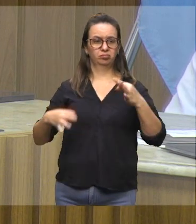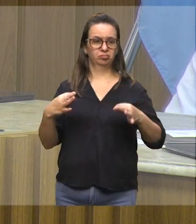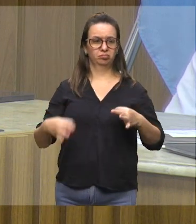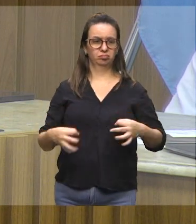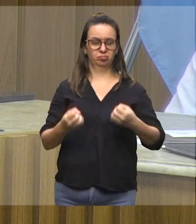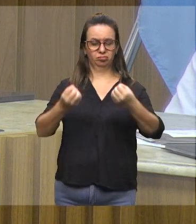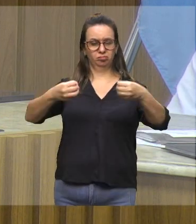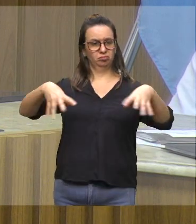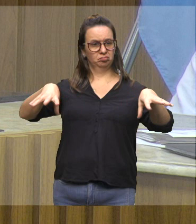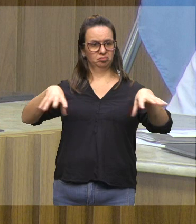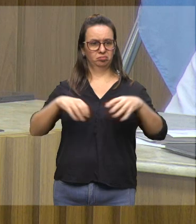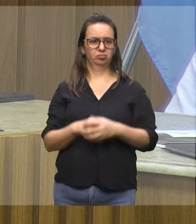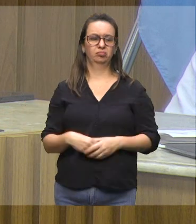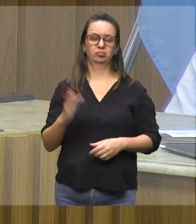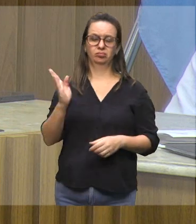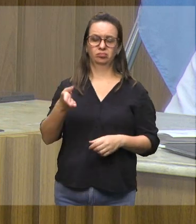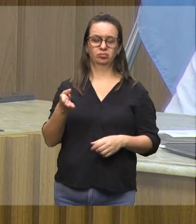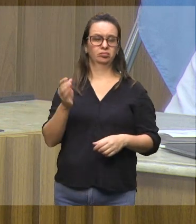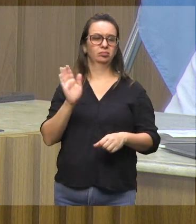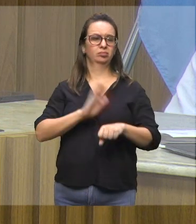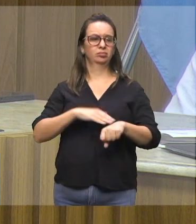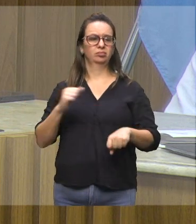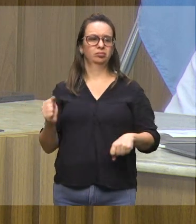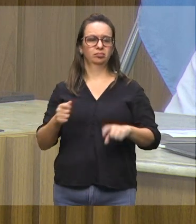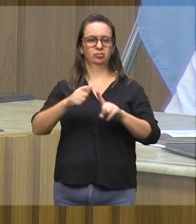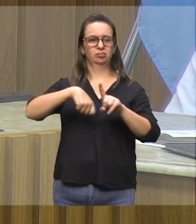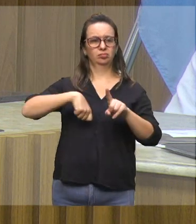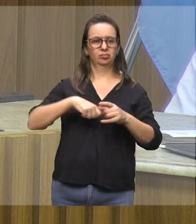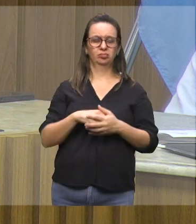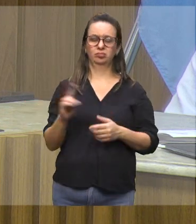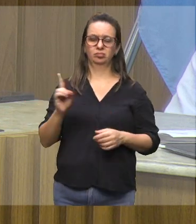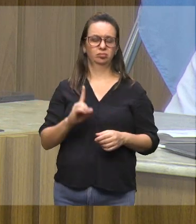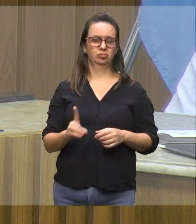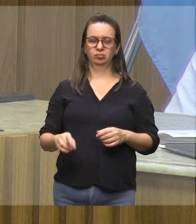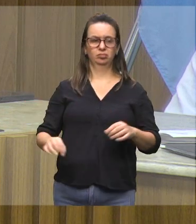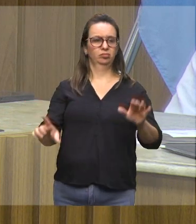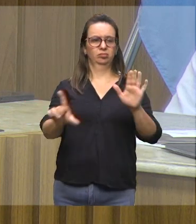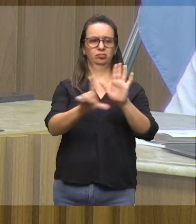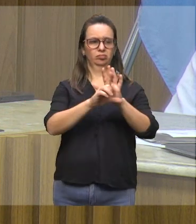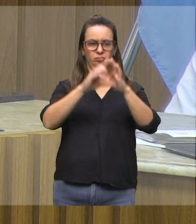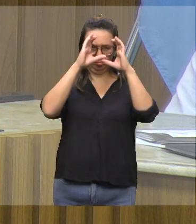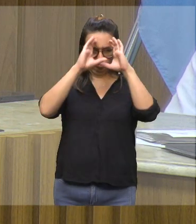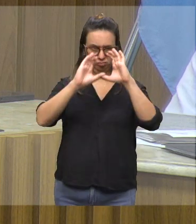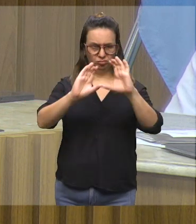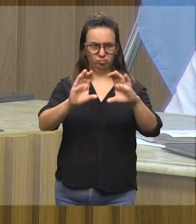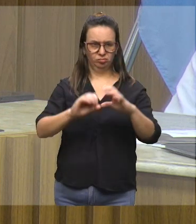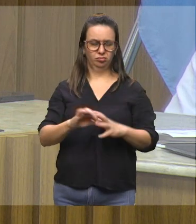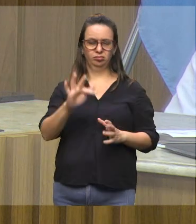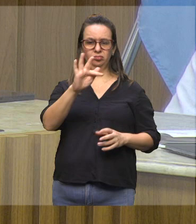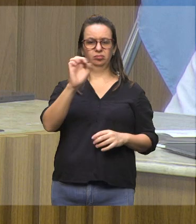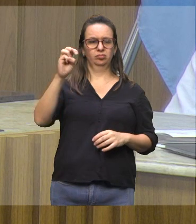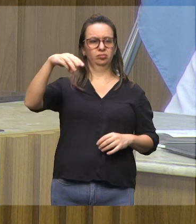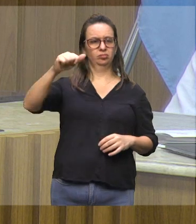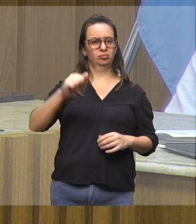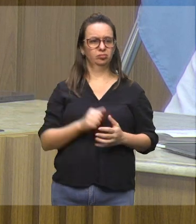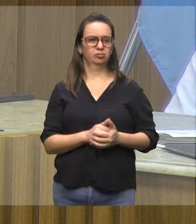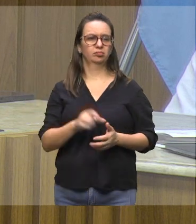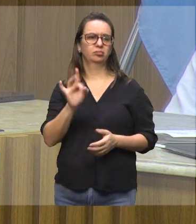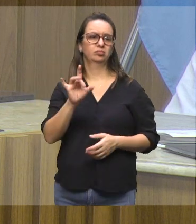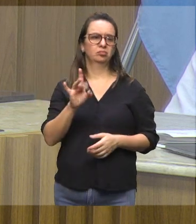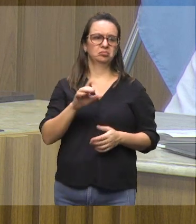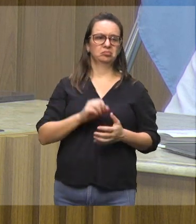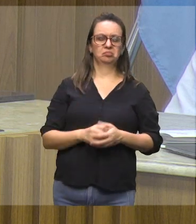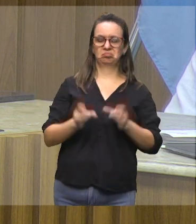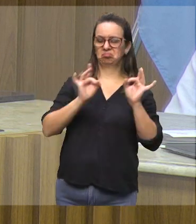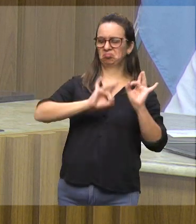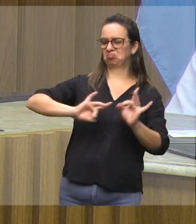de um mês, descumprindo o Estatuto da FEMA, descumprindo a norma que está vigente, o senhor Arildo Almeida simplesmente passa por